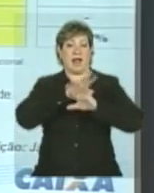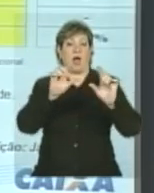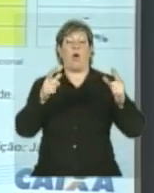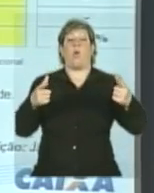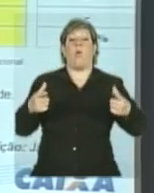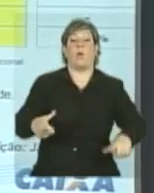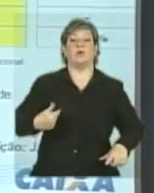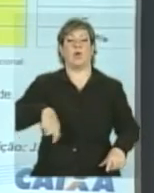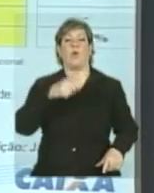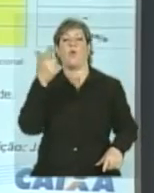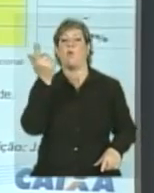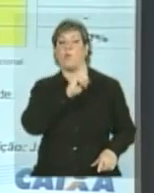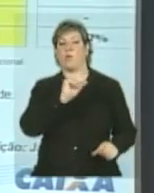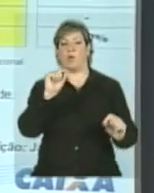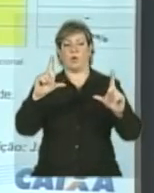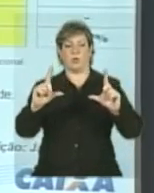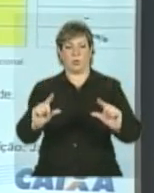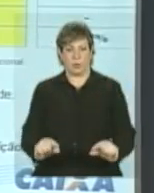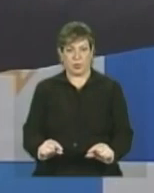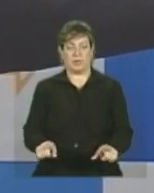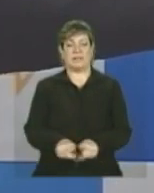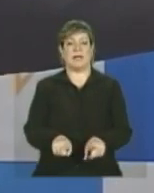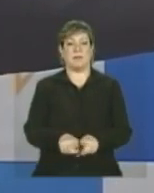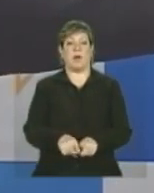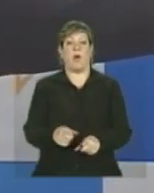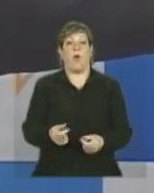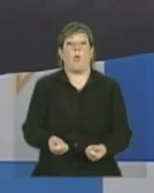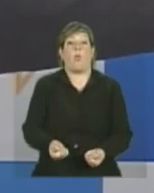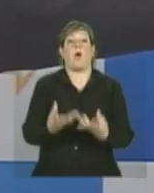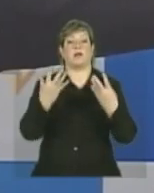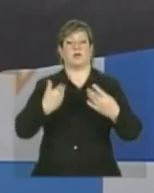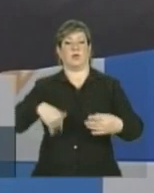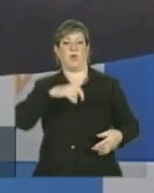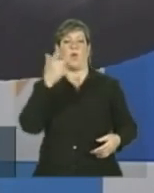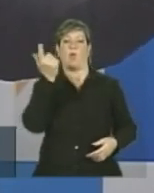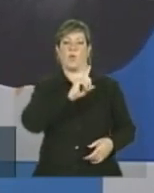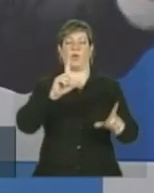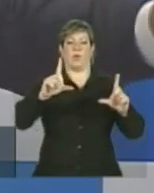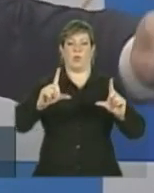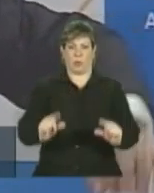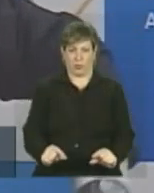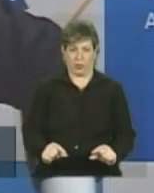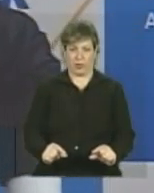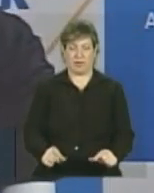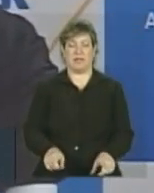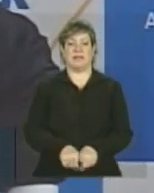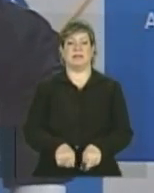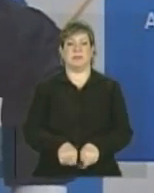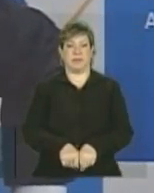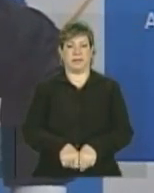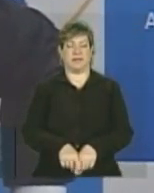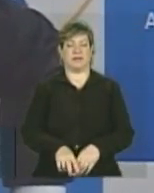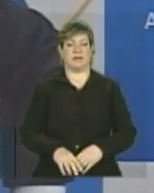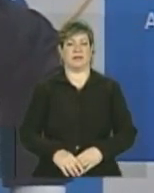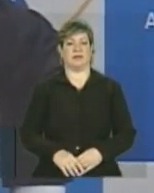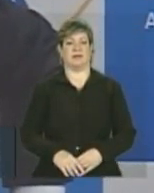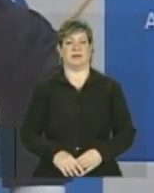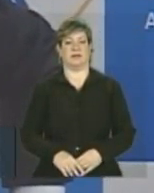gente conseguiu reduzir e quanto a gente conseguiu reduzir, não é? E o que é